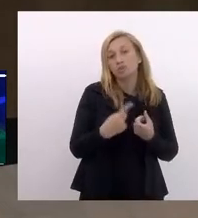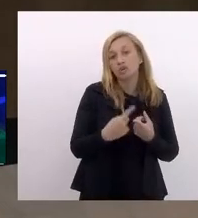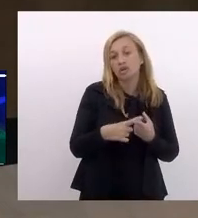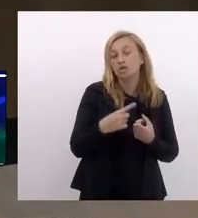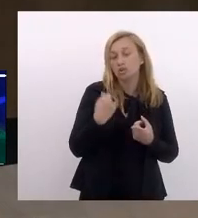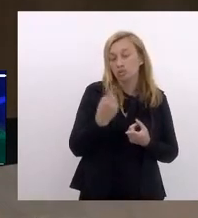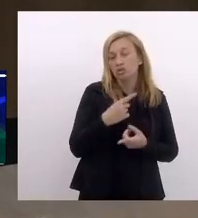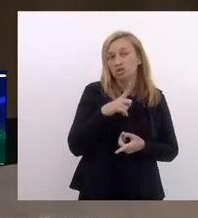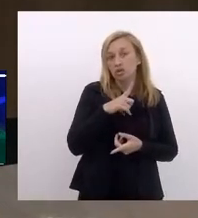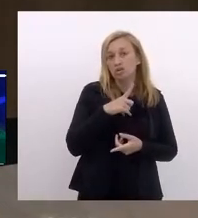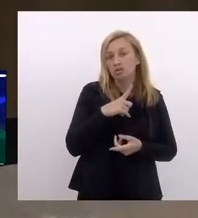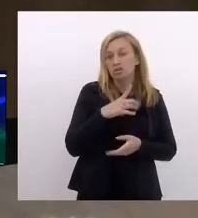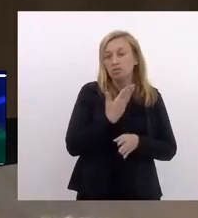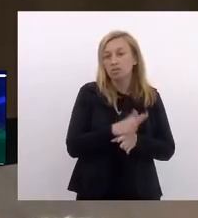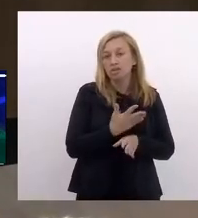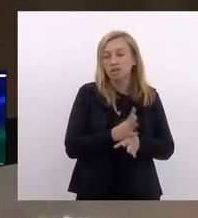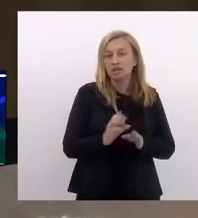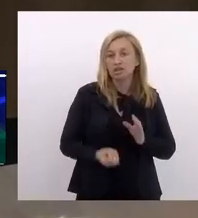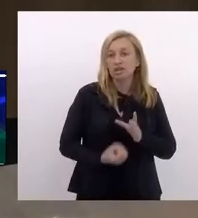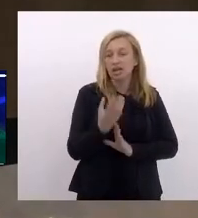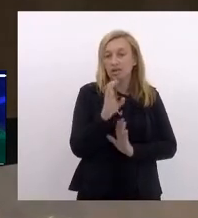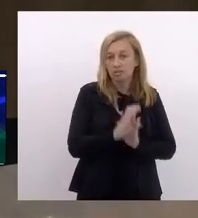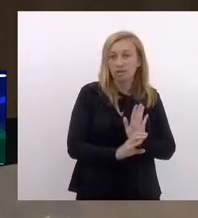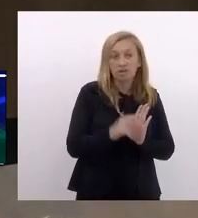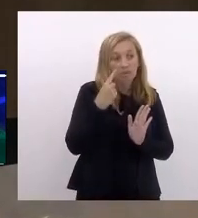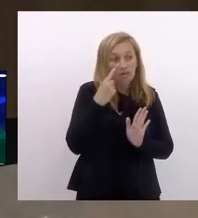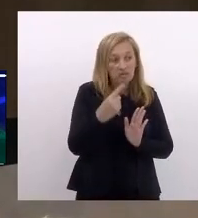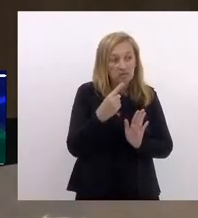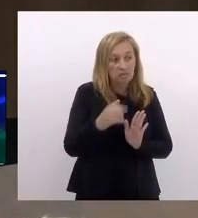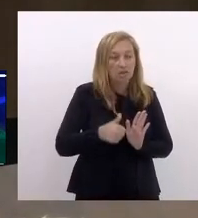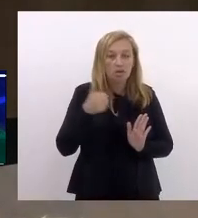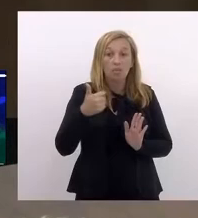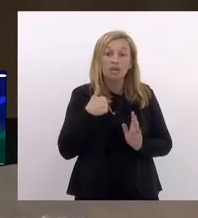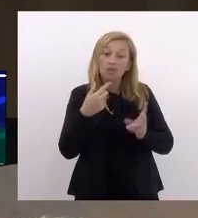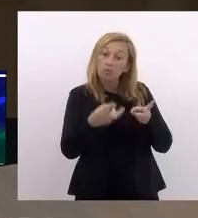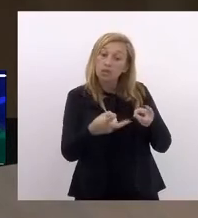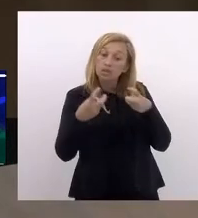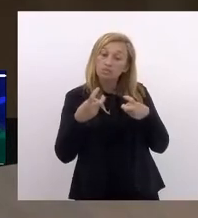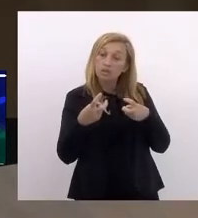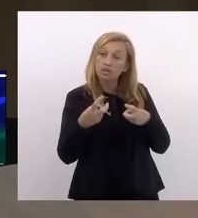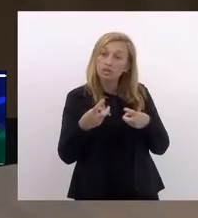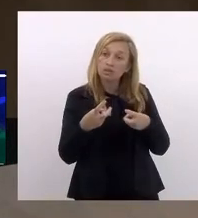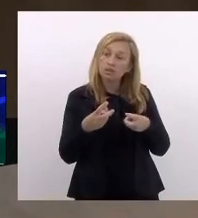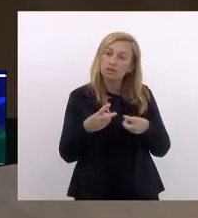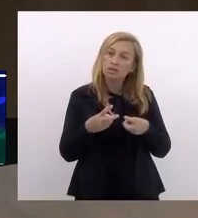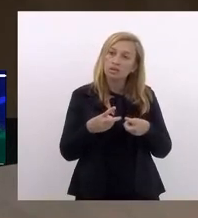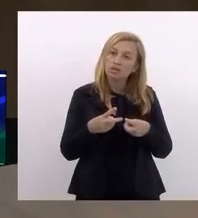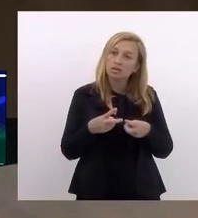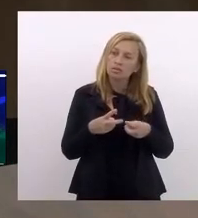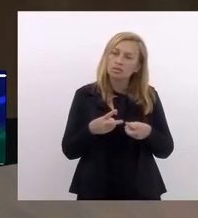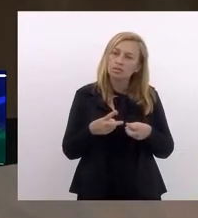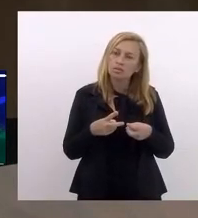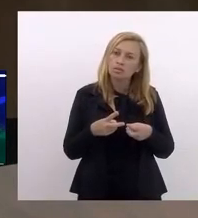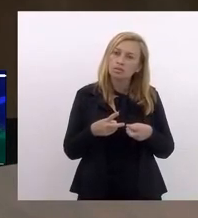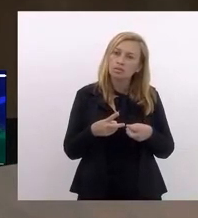tem a prática de fazer emenda para consultar a comunidade, enfim, mas eu percebi que ele sequer